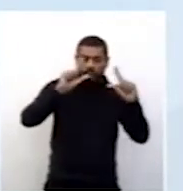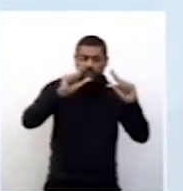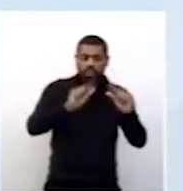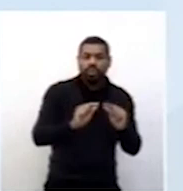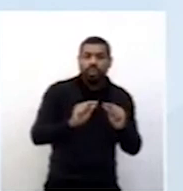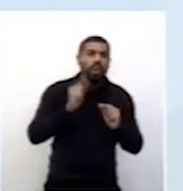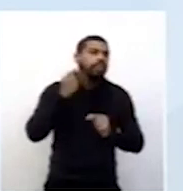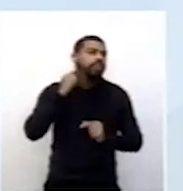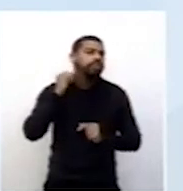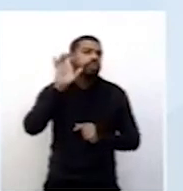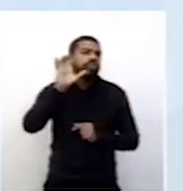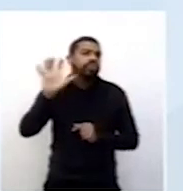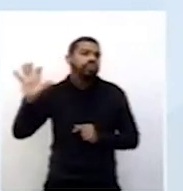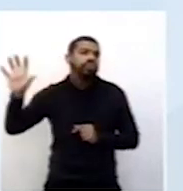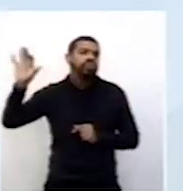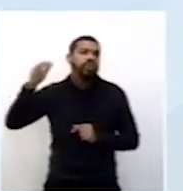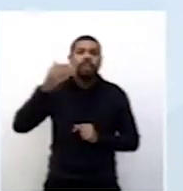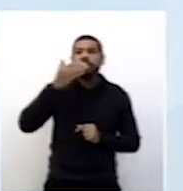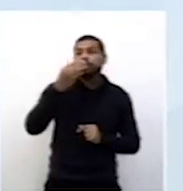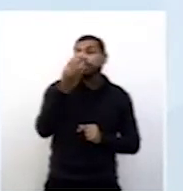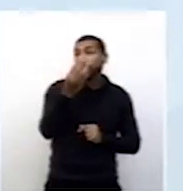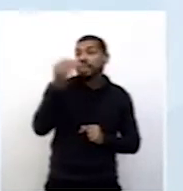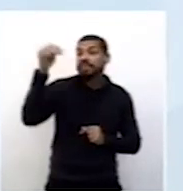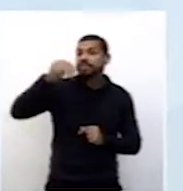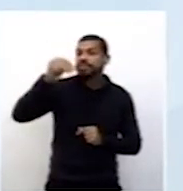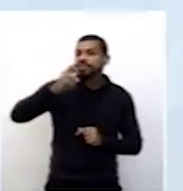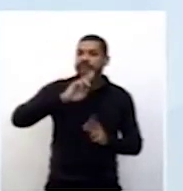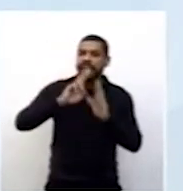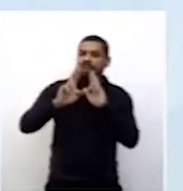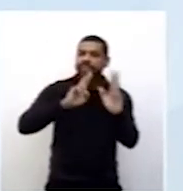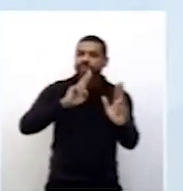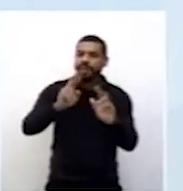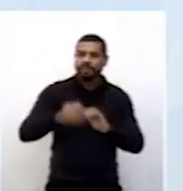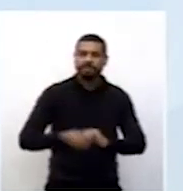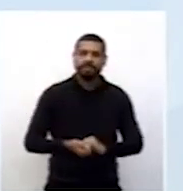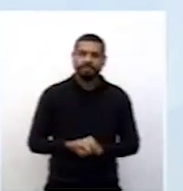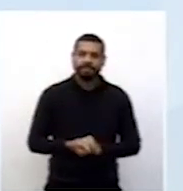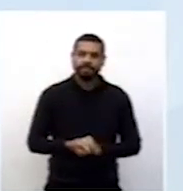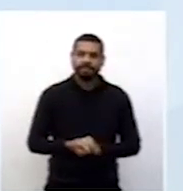cidade? Eu vou te dar 3 minutinhos para vocês responderem essa pergunta.